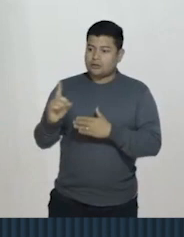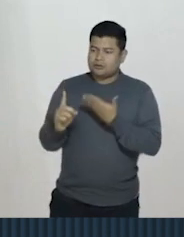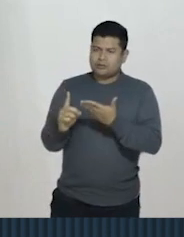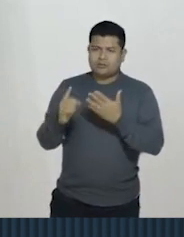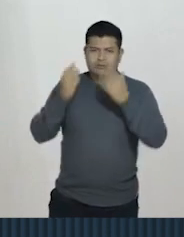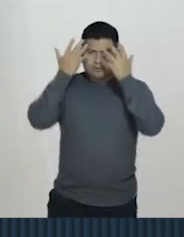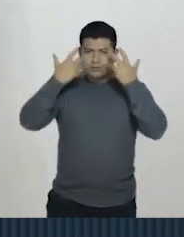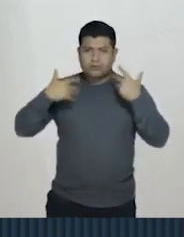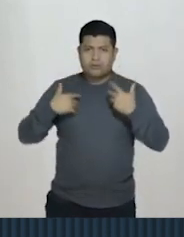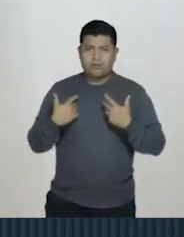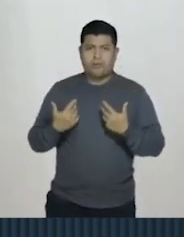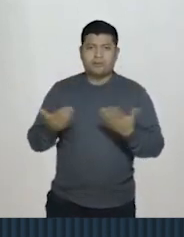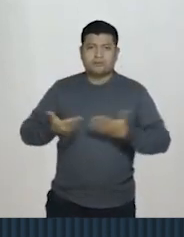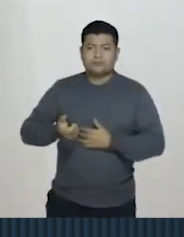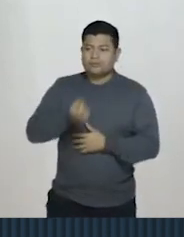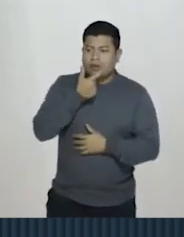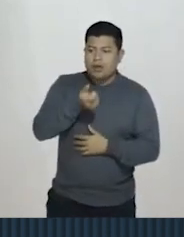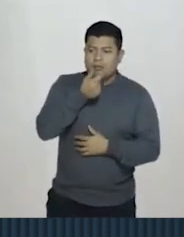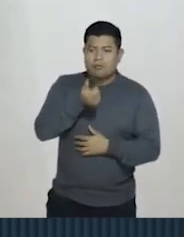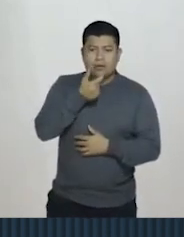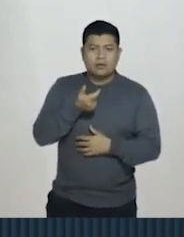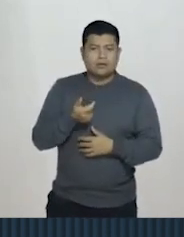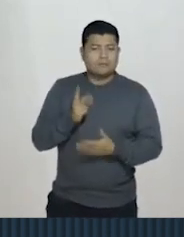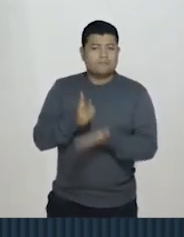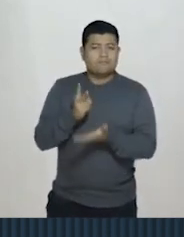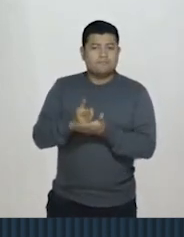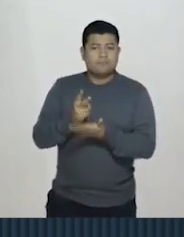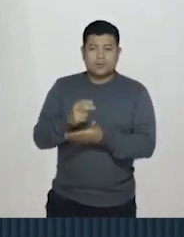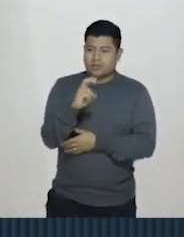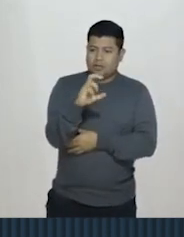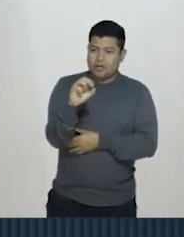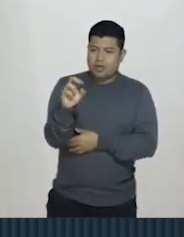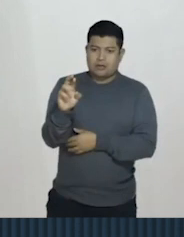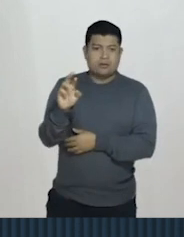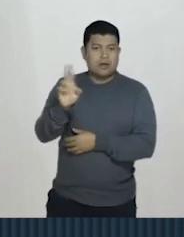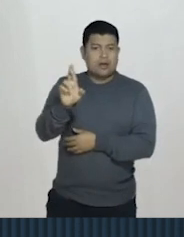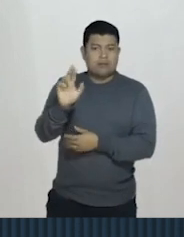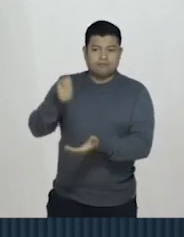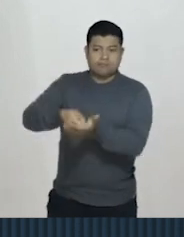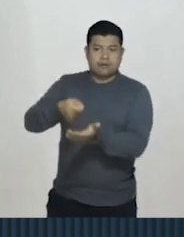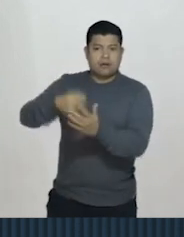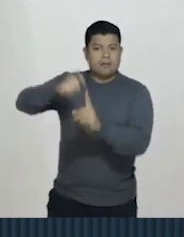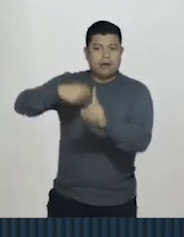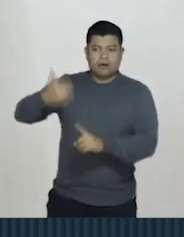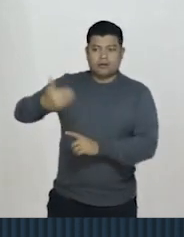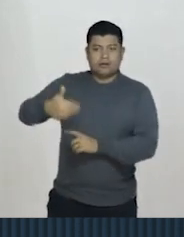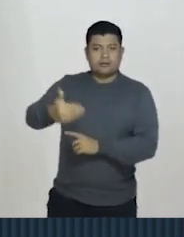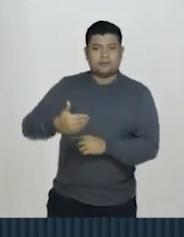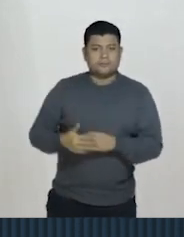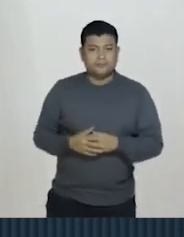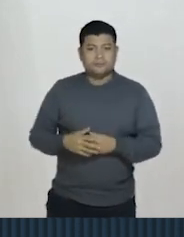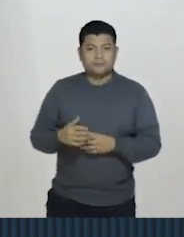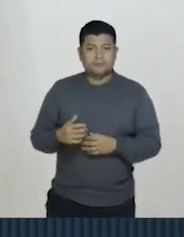incurável. Eu vou ter que tomar um remédio para o resto da minha vida, que custa R$500. E aí eu estudando o doutor Lair